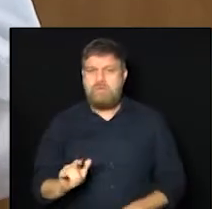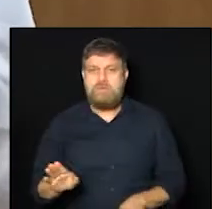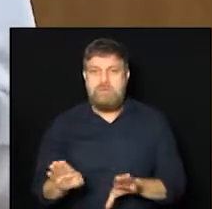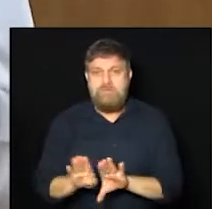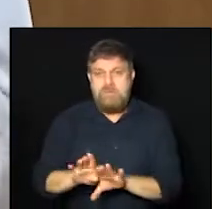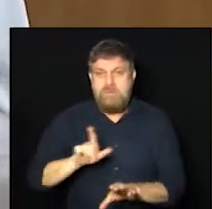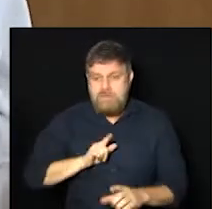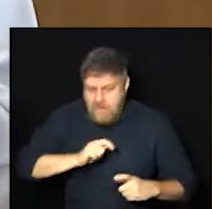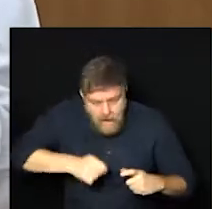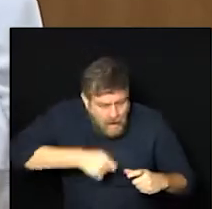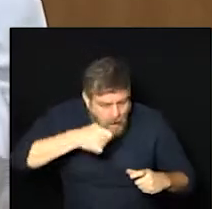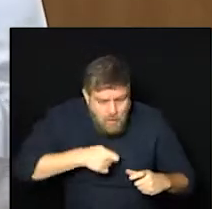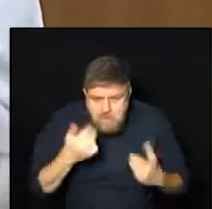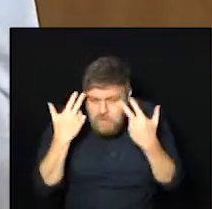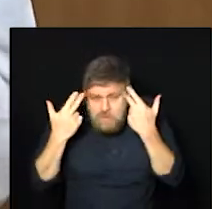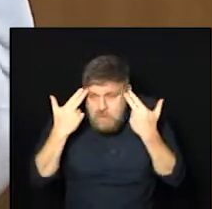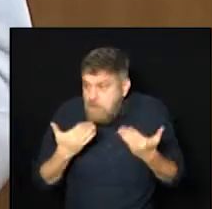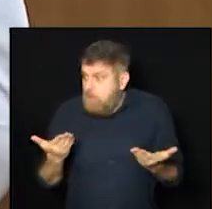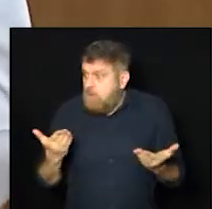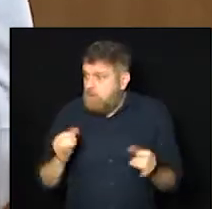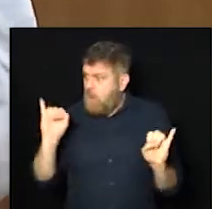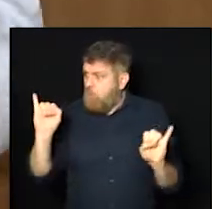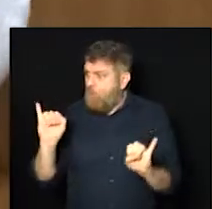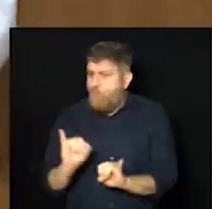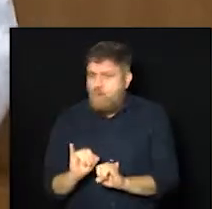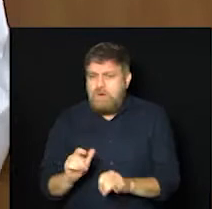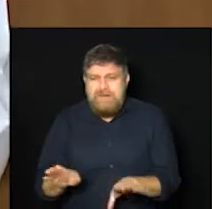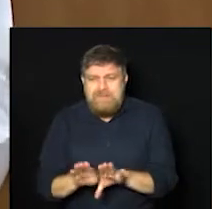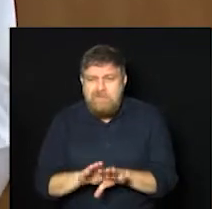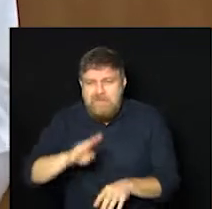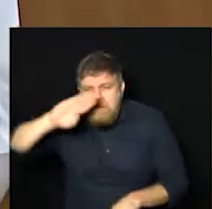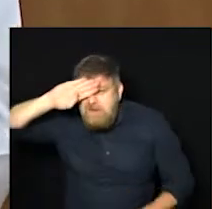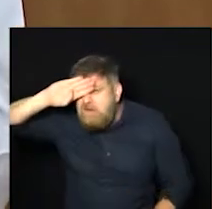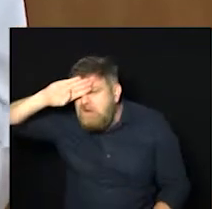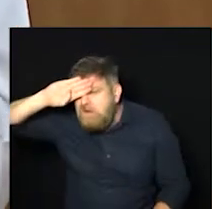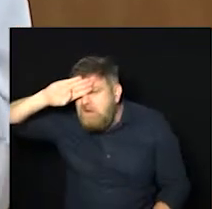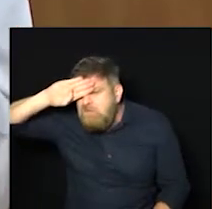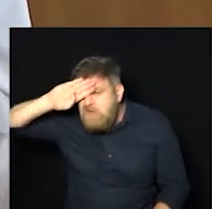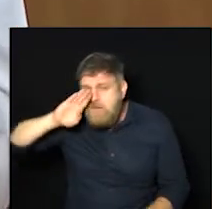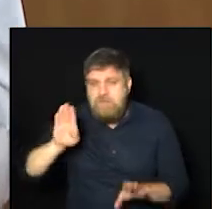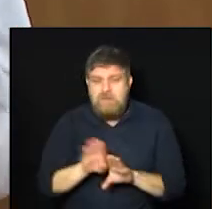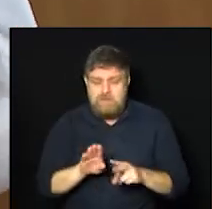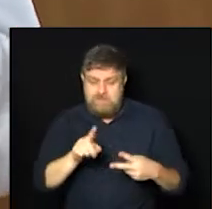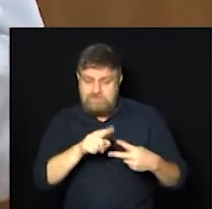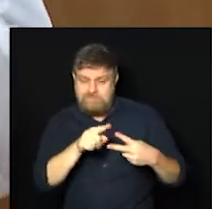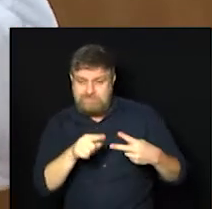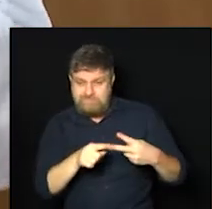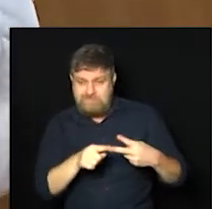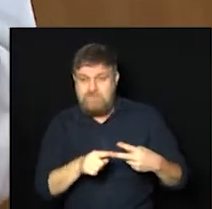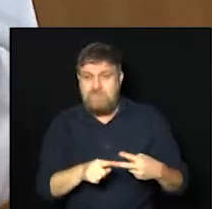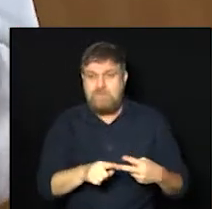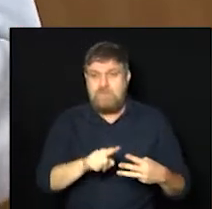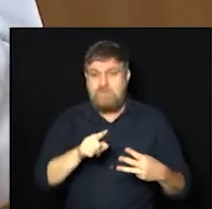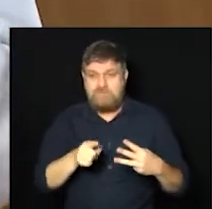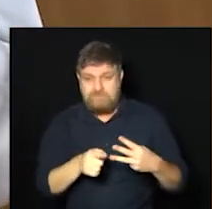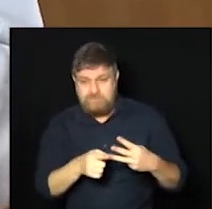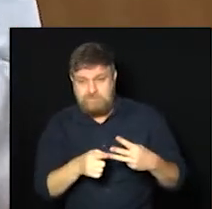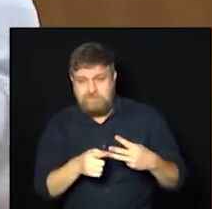estar alimentando bem, etc. Febre e perda de peso é fundamental. A outra